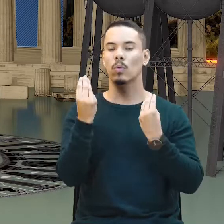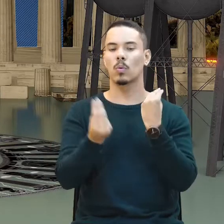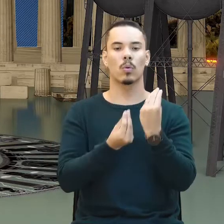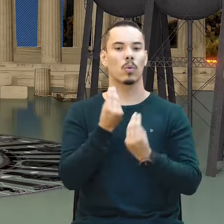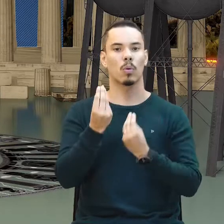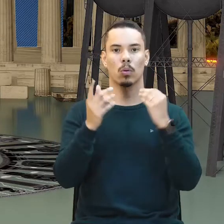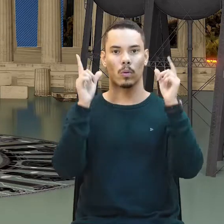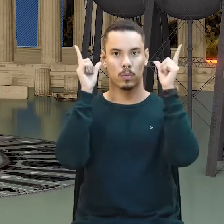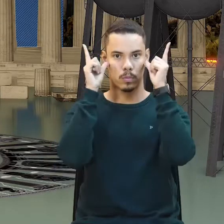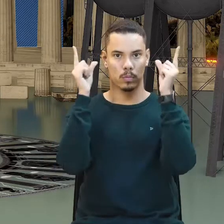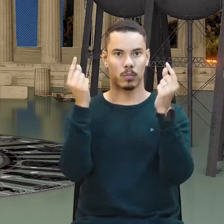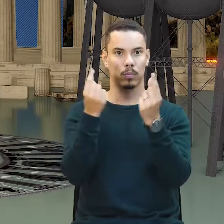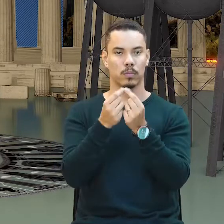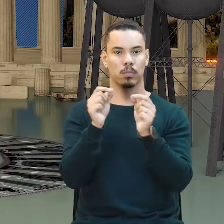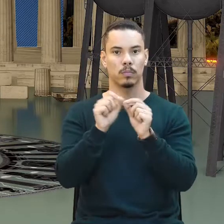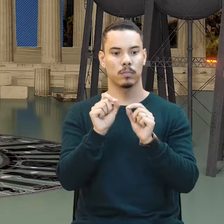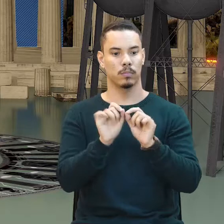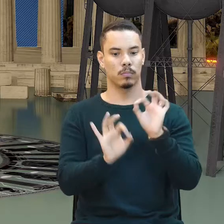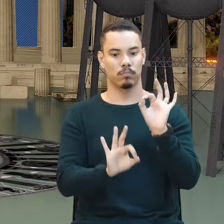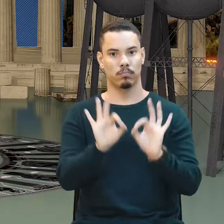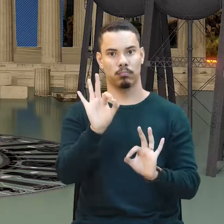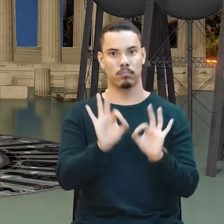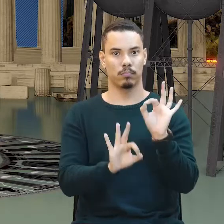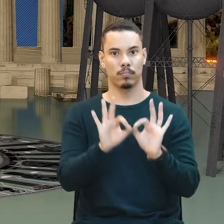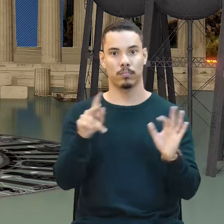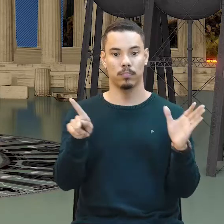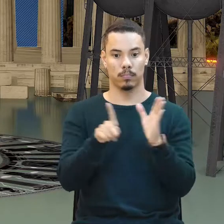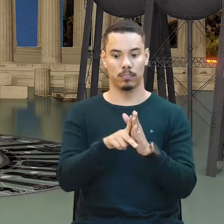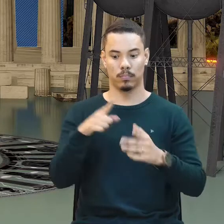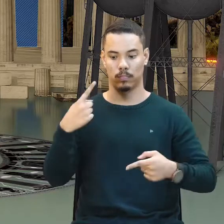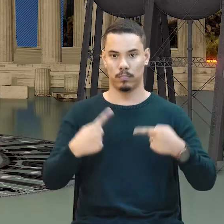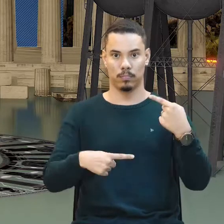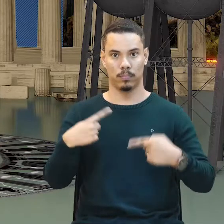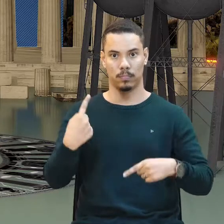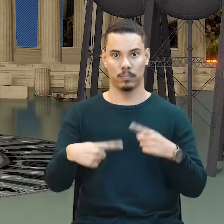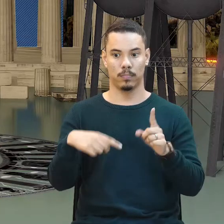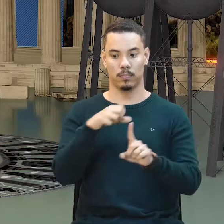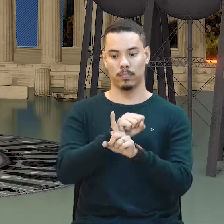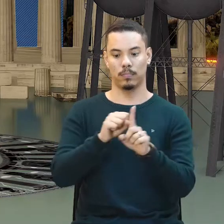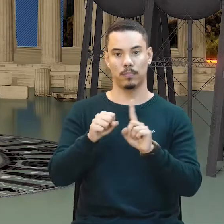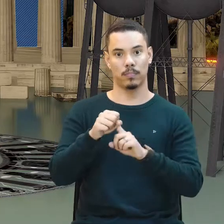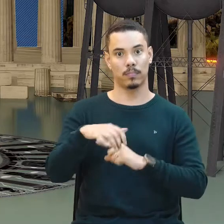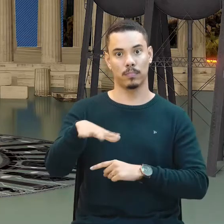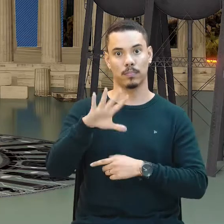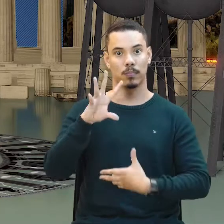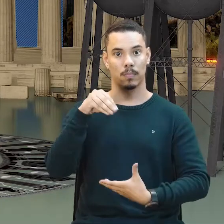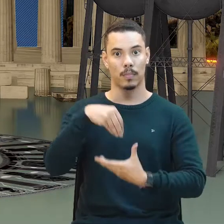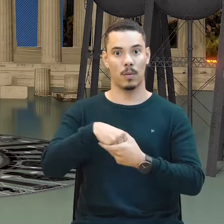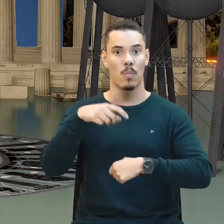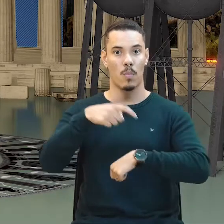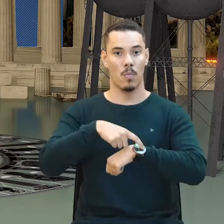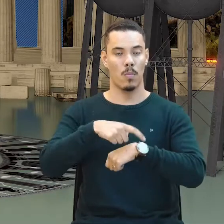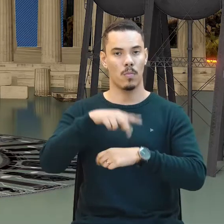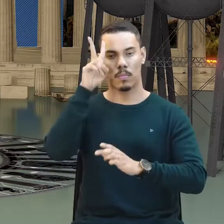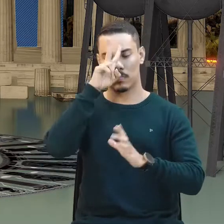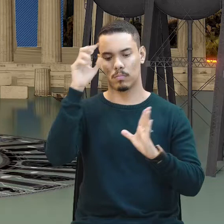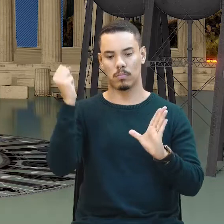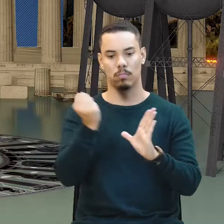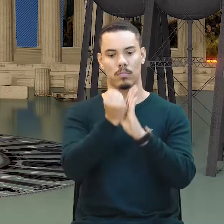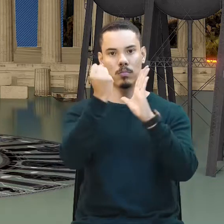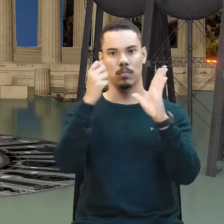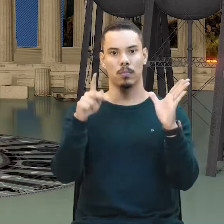estava se organizando politicamente, socialmente, naquele momento histórico que ali